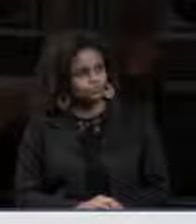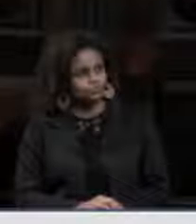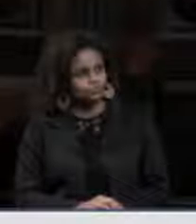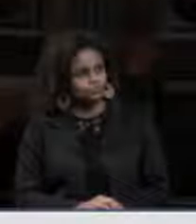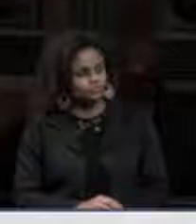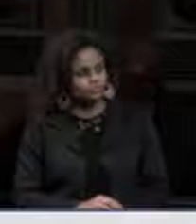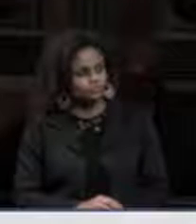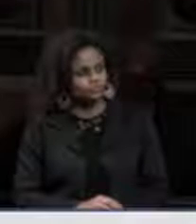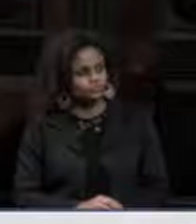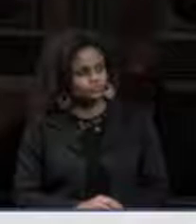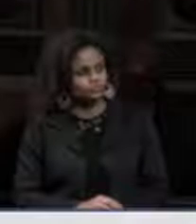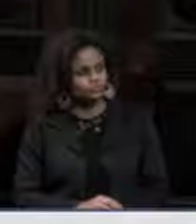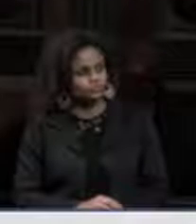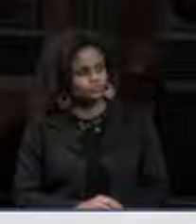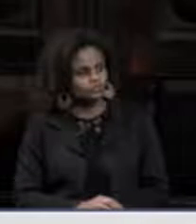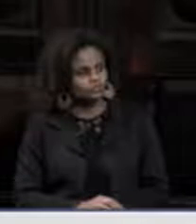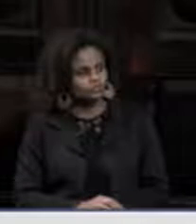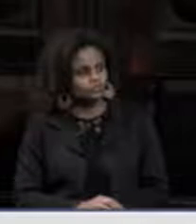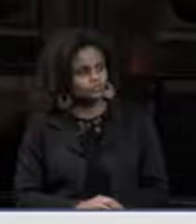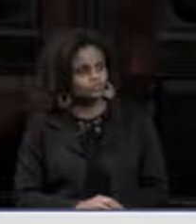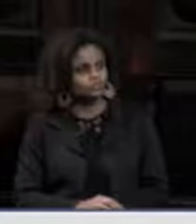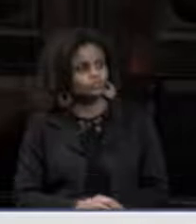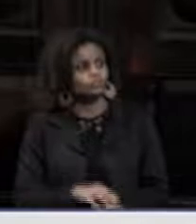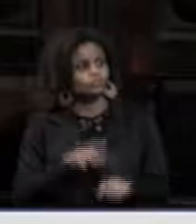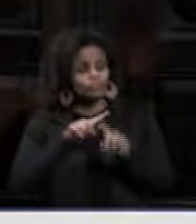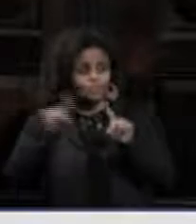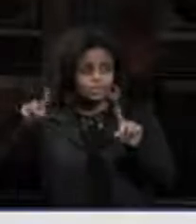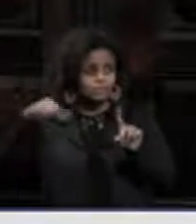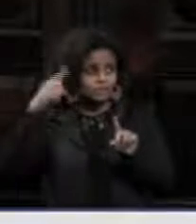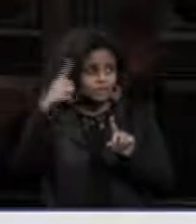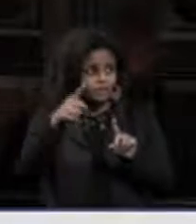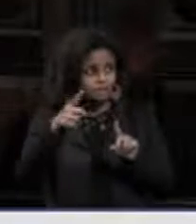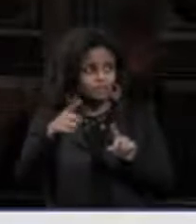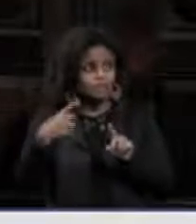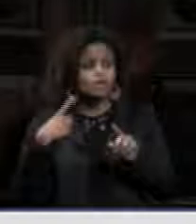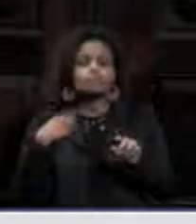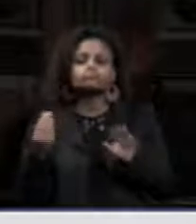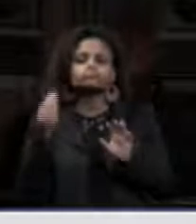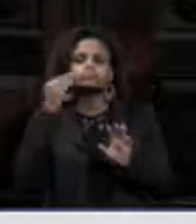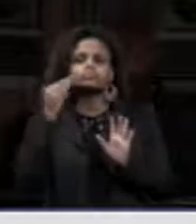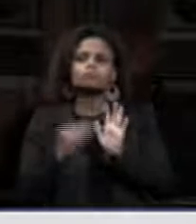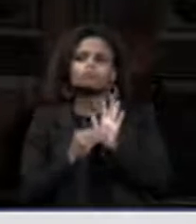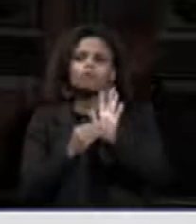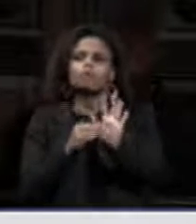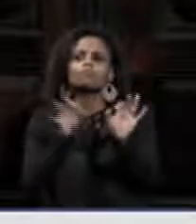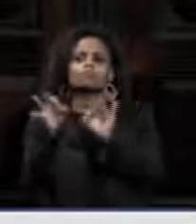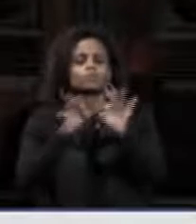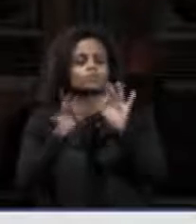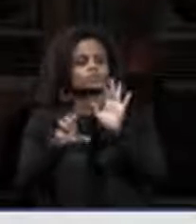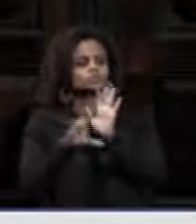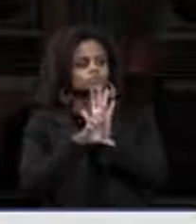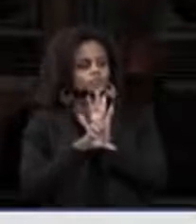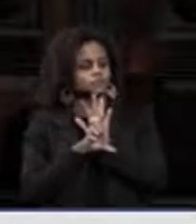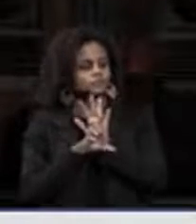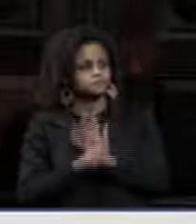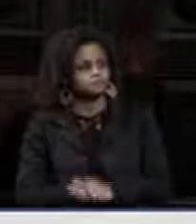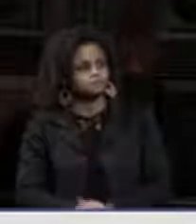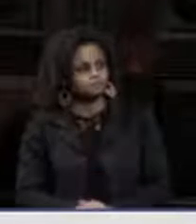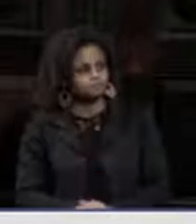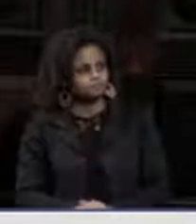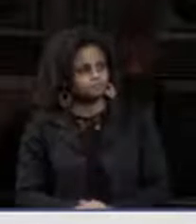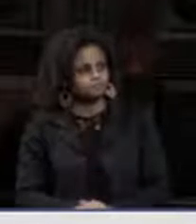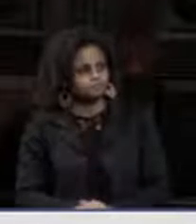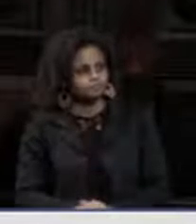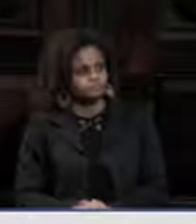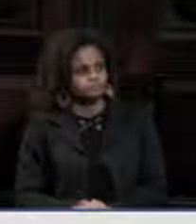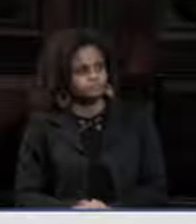regimento interno da casa. A semana que vem eu vou apresentar um projeto aqui, quer dizer, um projeto,